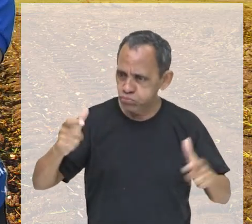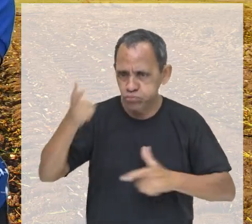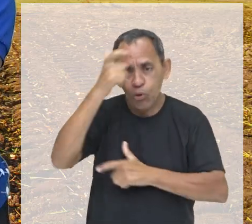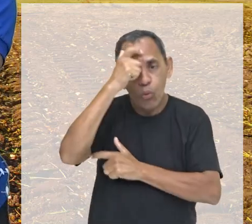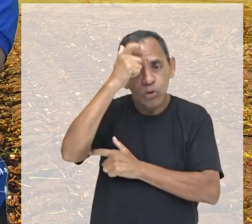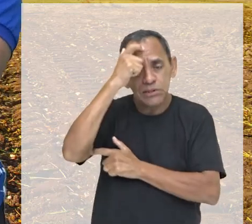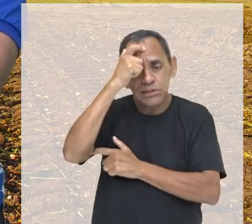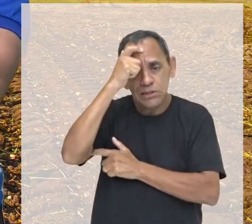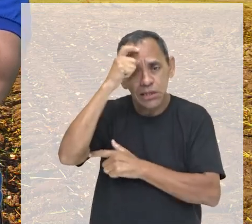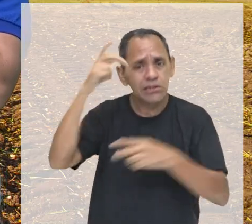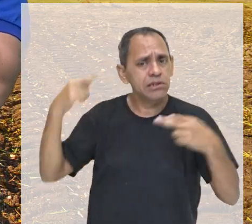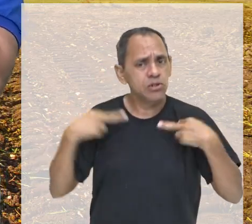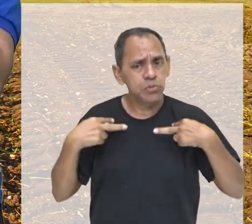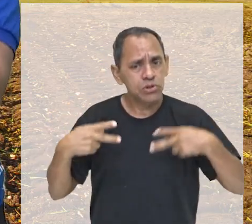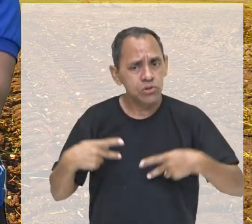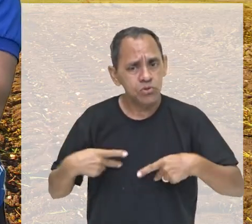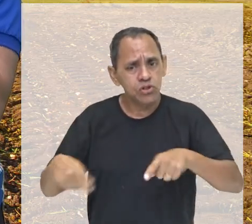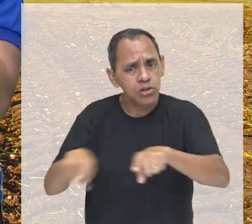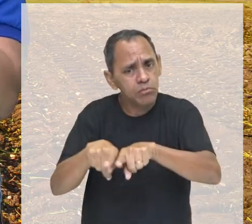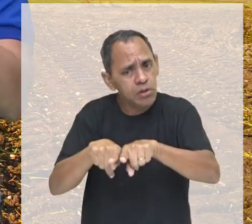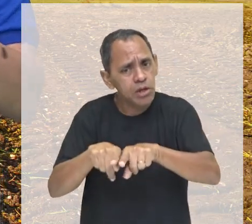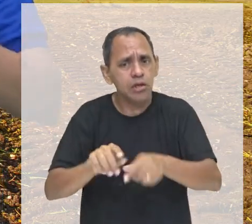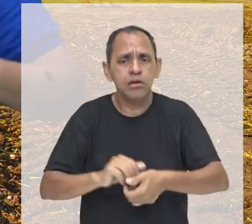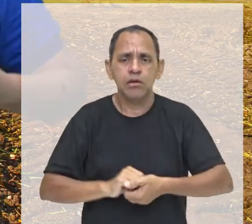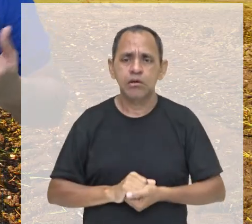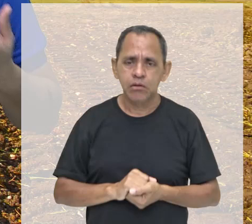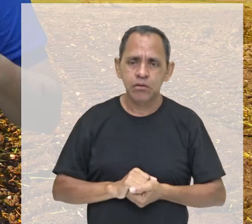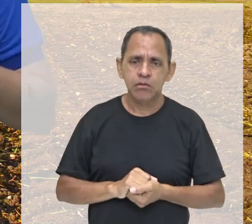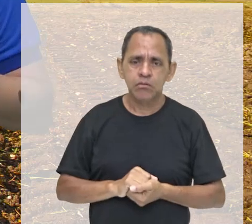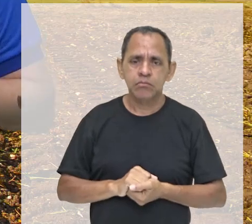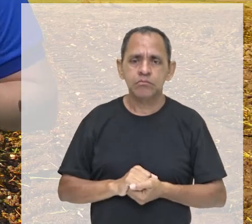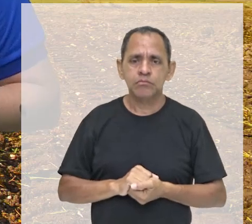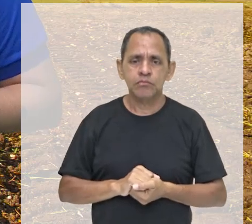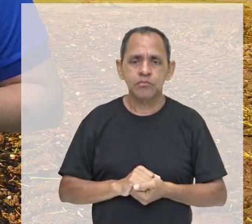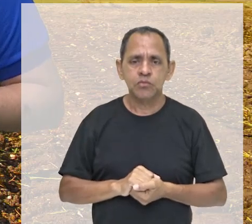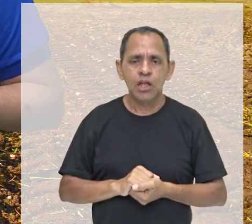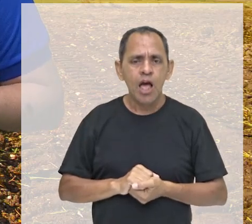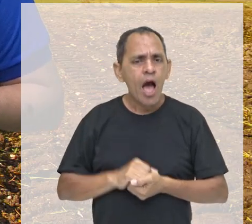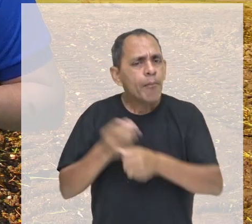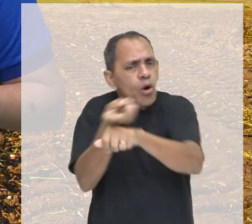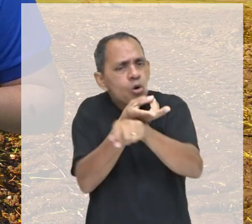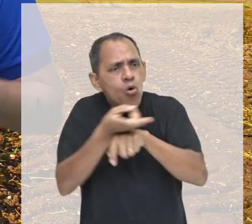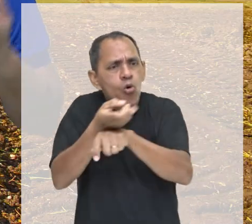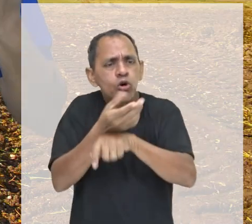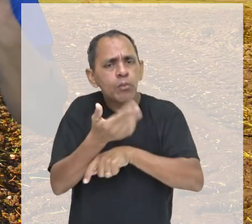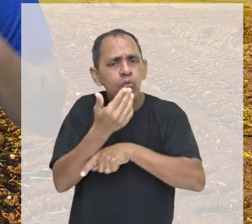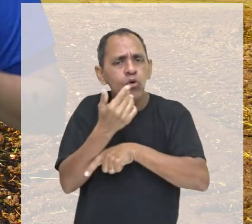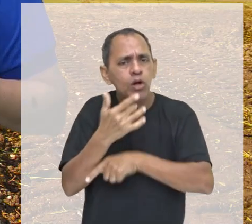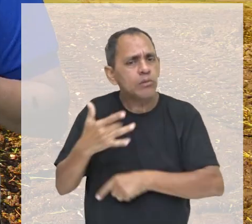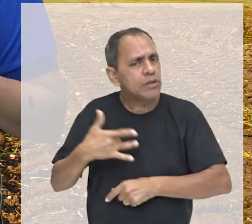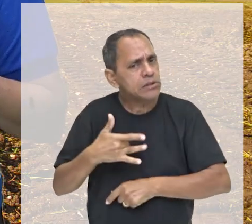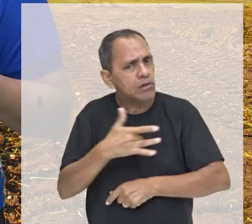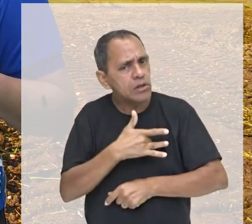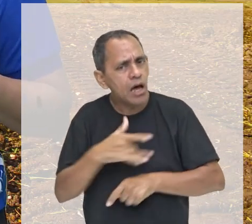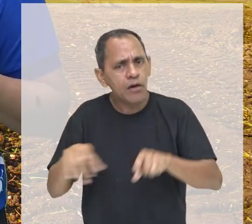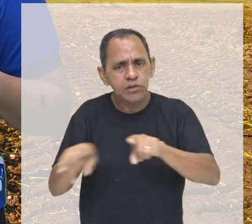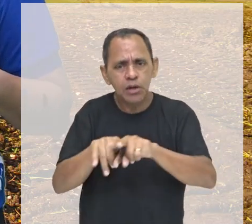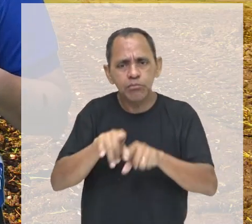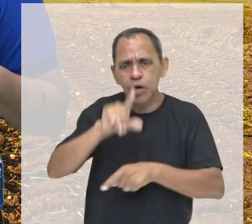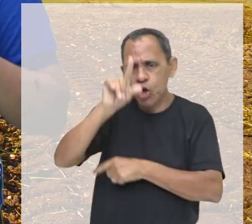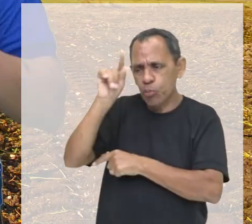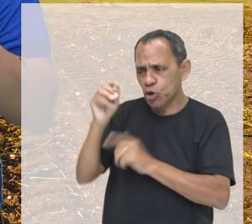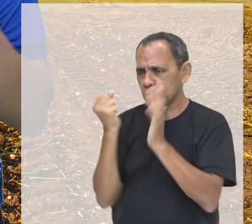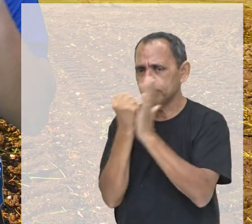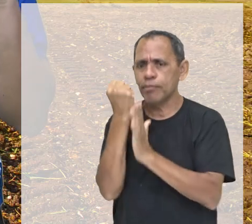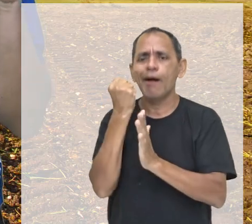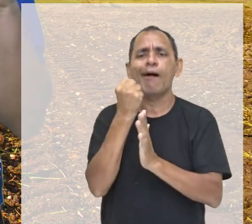as demandas dos consumidores ali por alimentos mais saudáveis, né? Aí também com um menor impacto